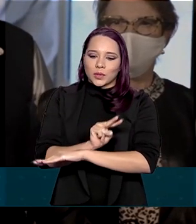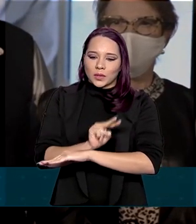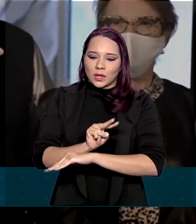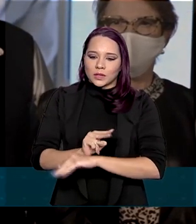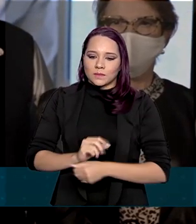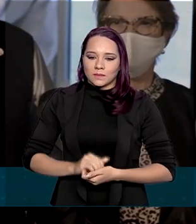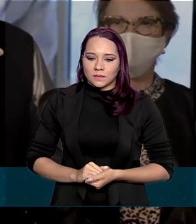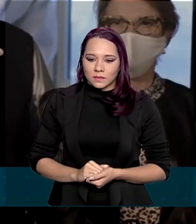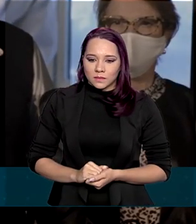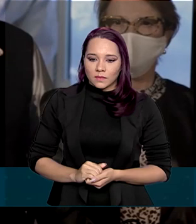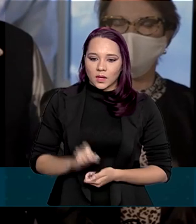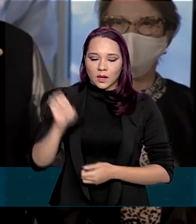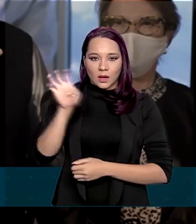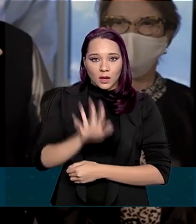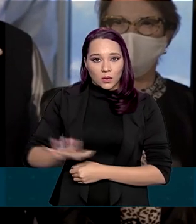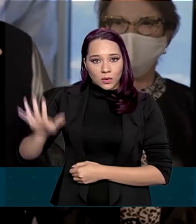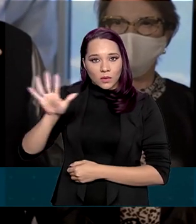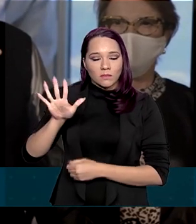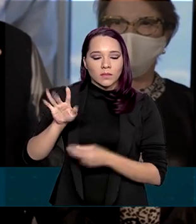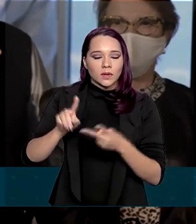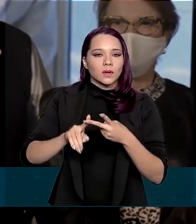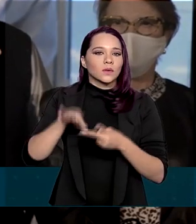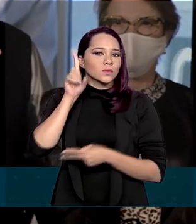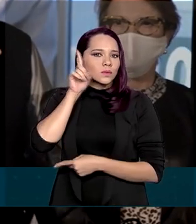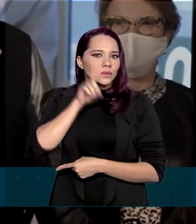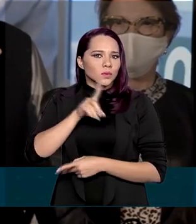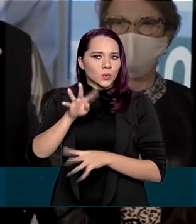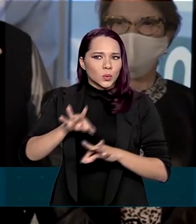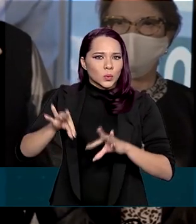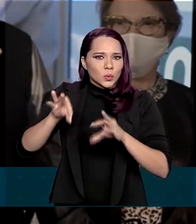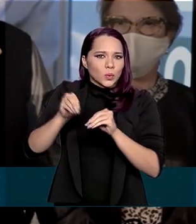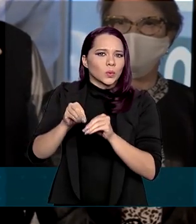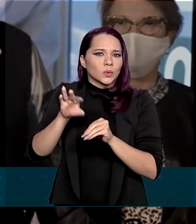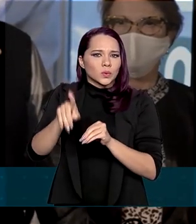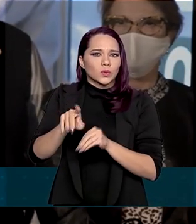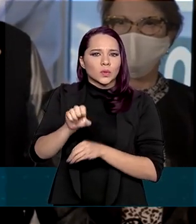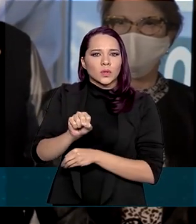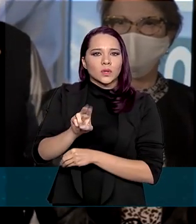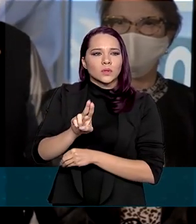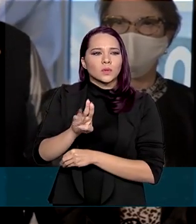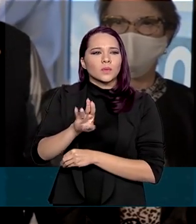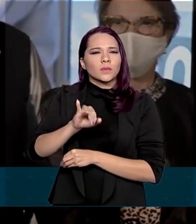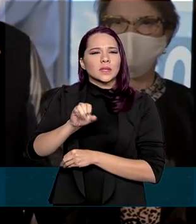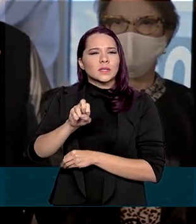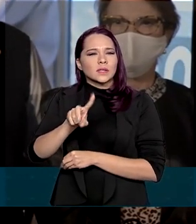A Europa, os Estados Unidos, com todos os subsídios que tem,